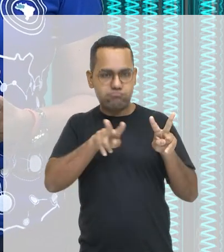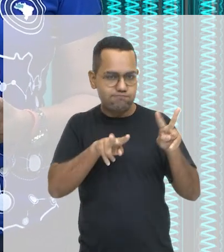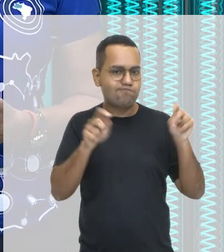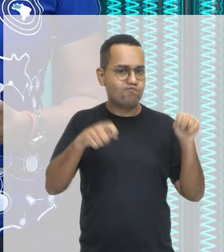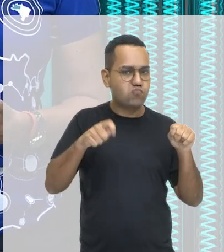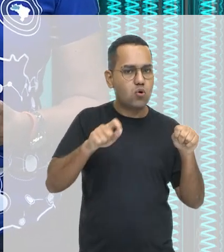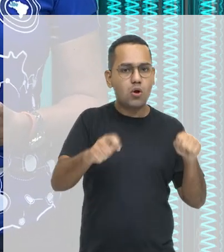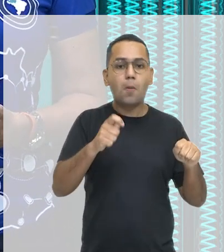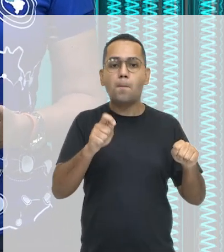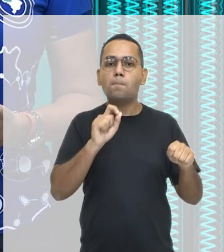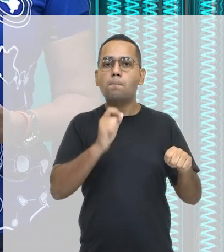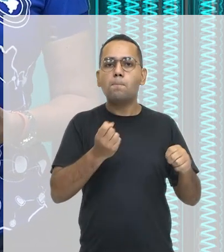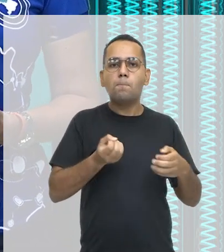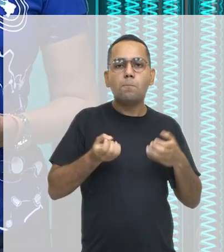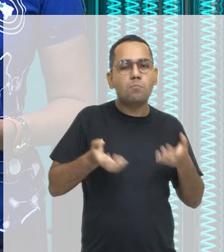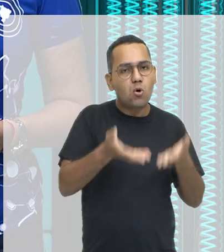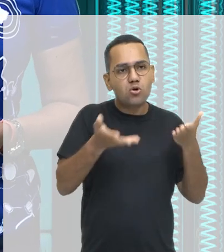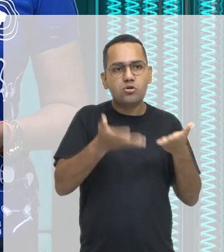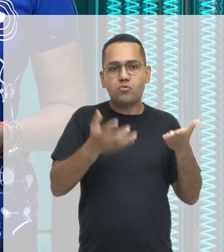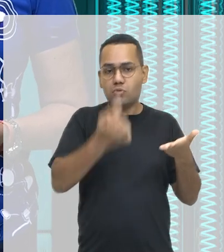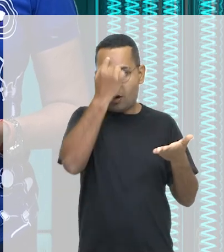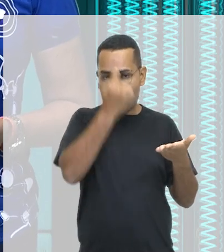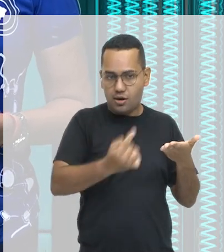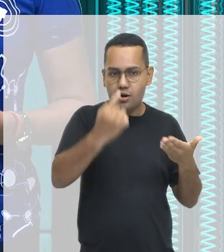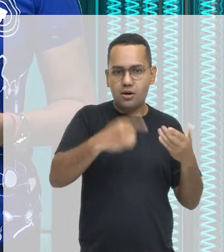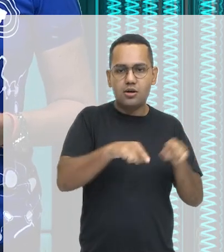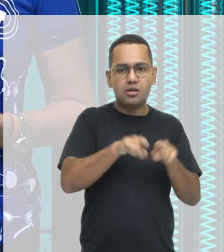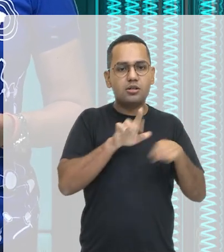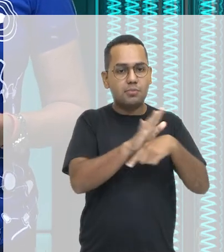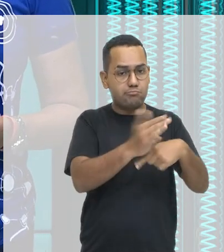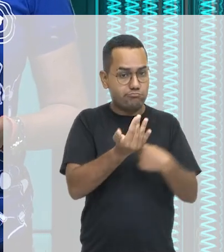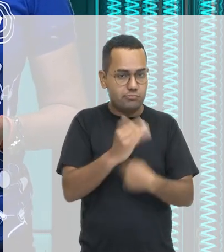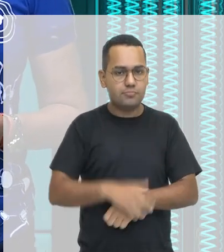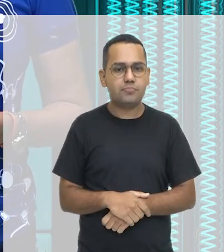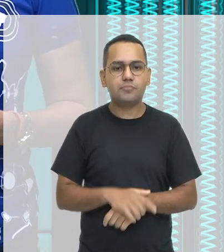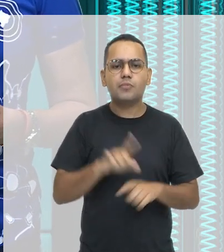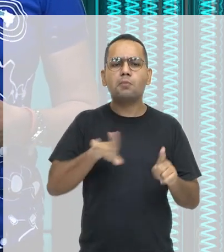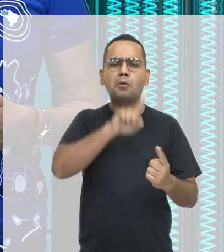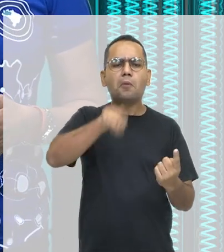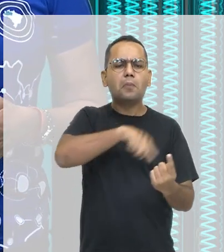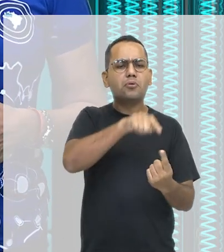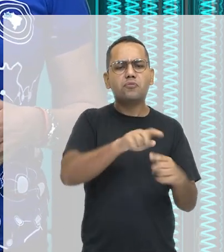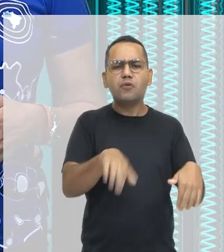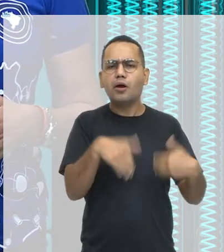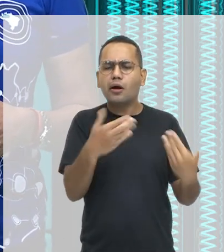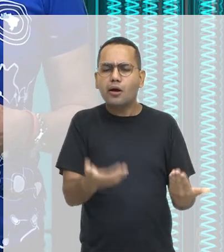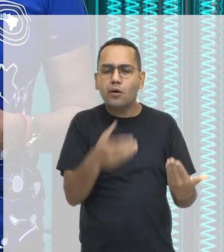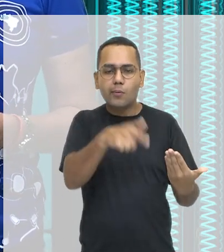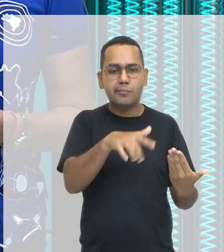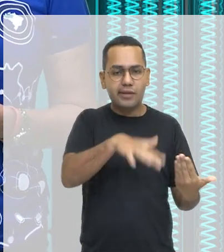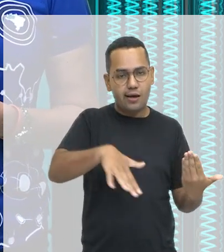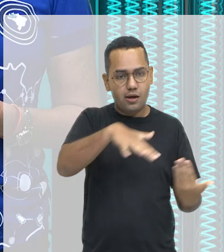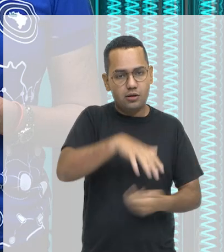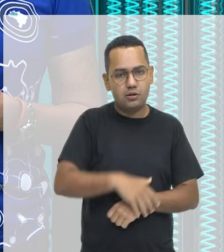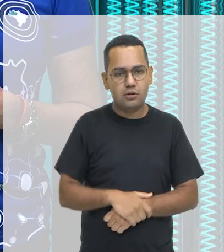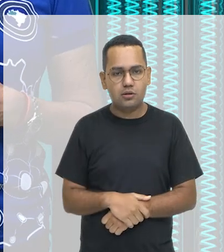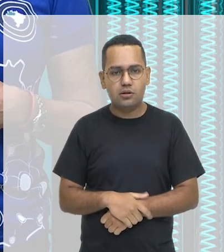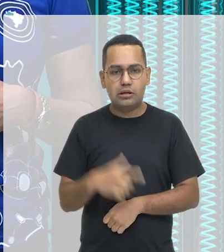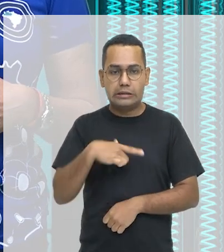a criatividade e a colaboração. O principal objetivo dos jogos teatrais consiste em fazer